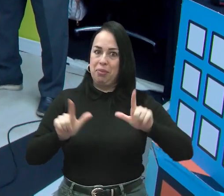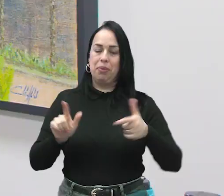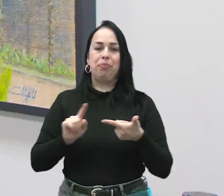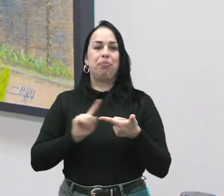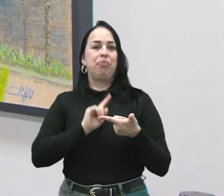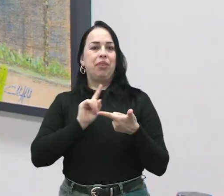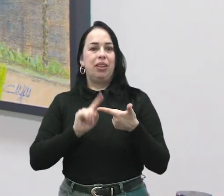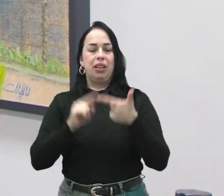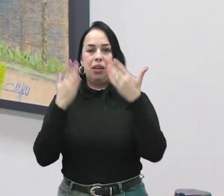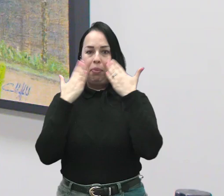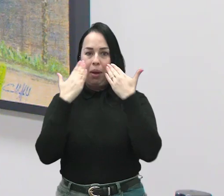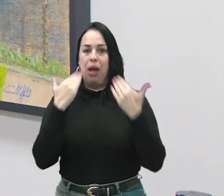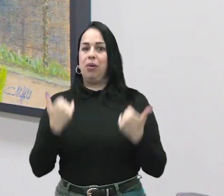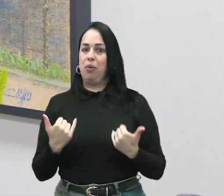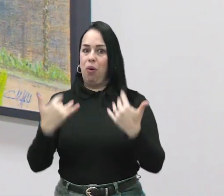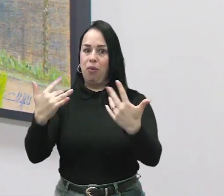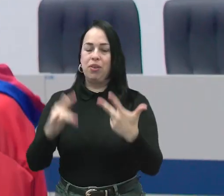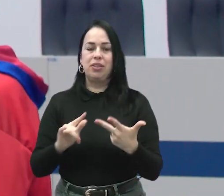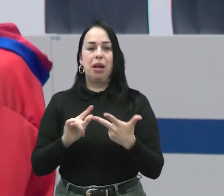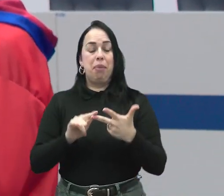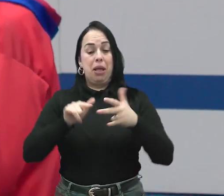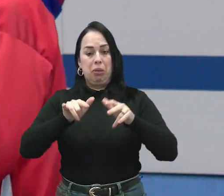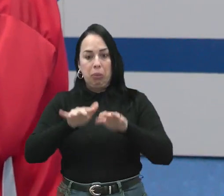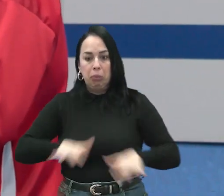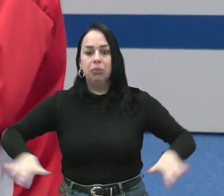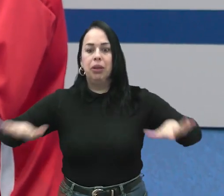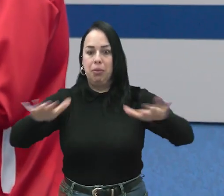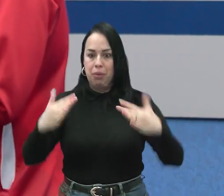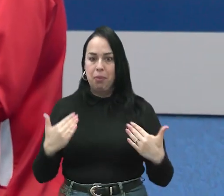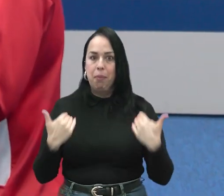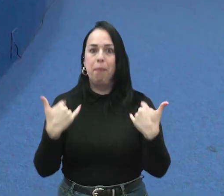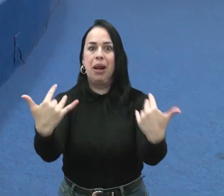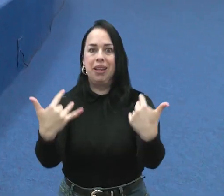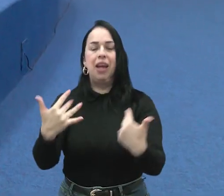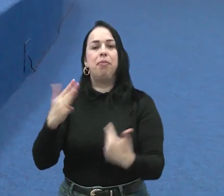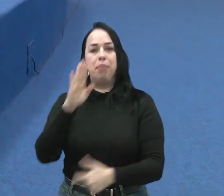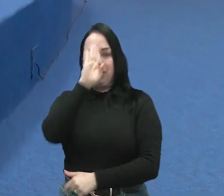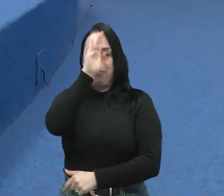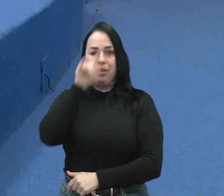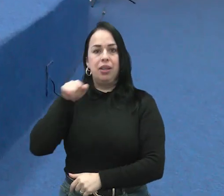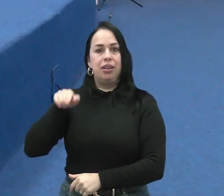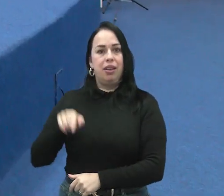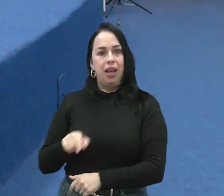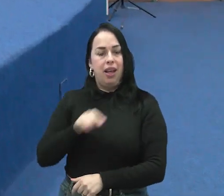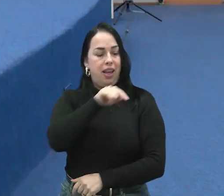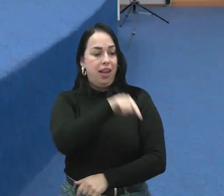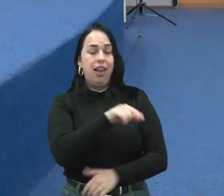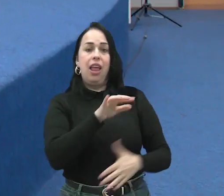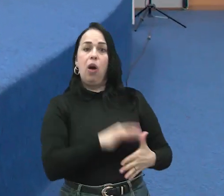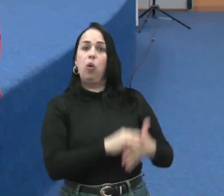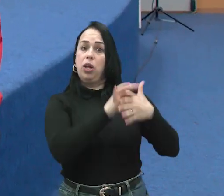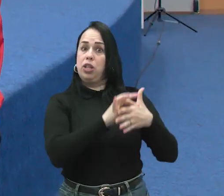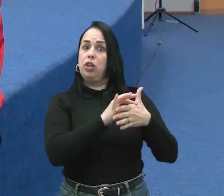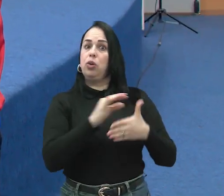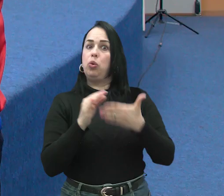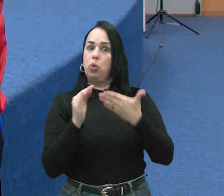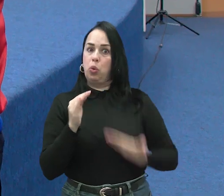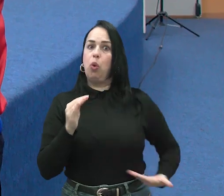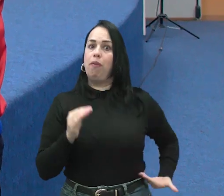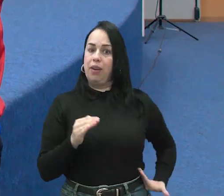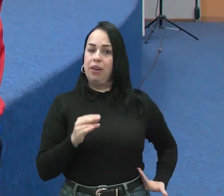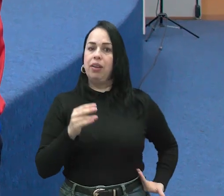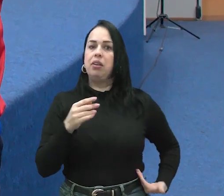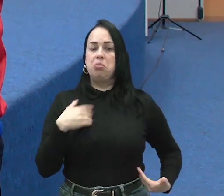Câmara, passou no auditório Mário Covas e ainda pelo plenário principal. Líder do governo na Câmara, Zé Luiz avaliou de